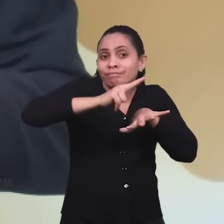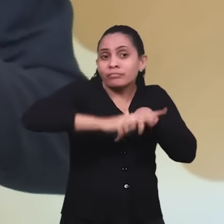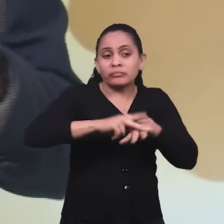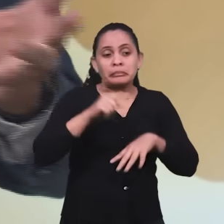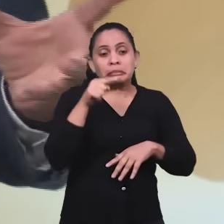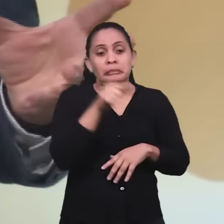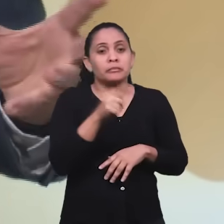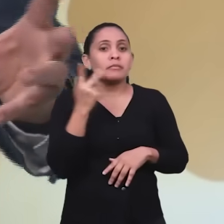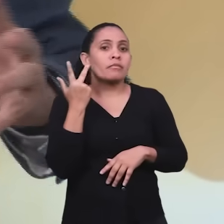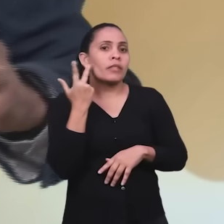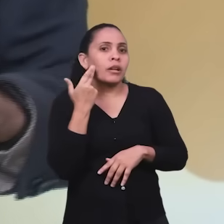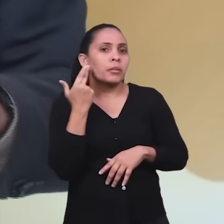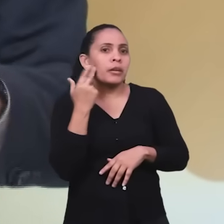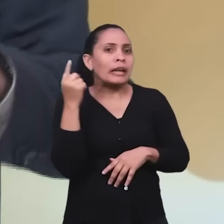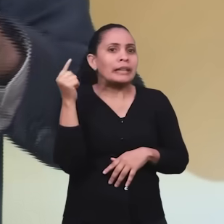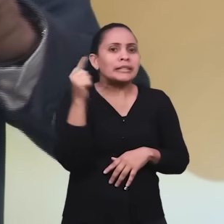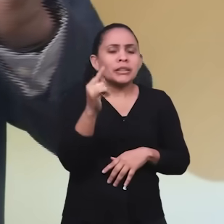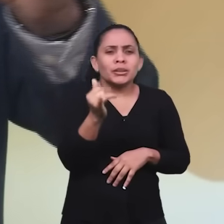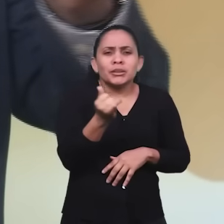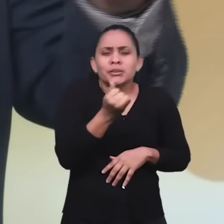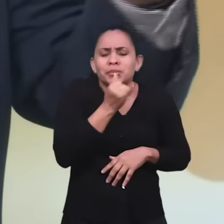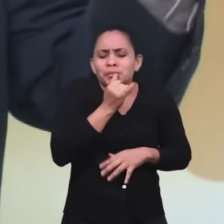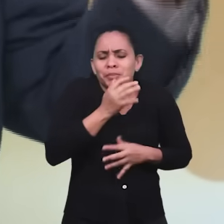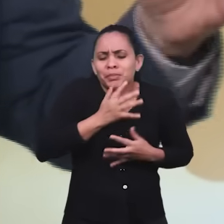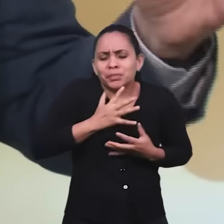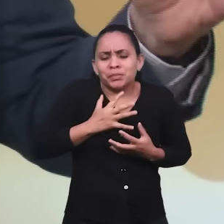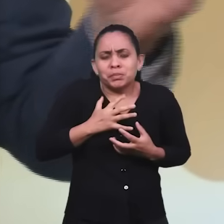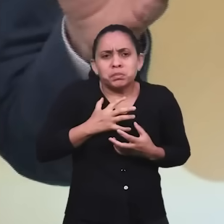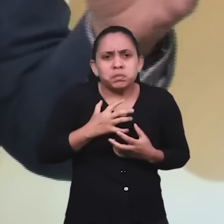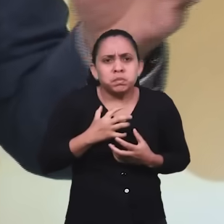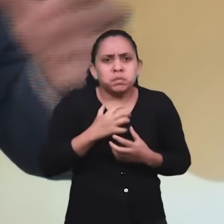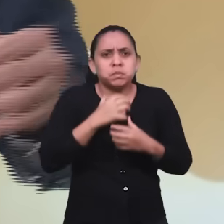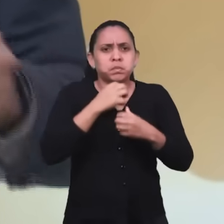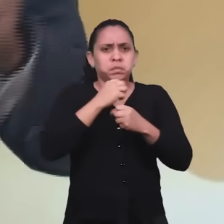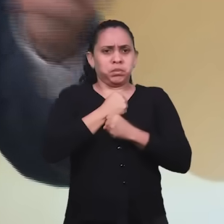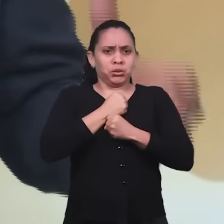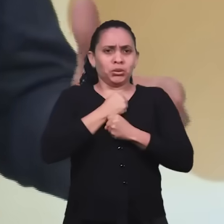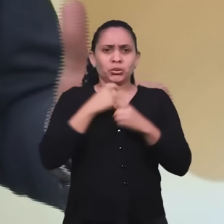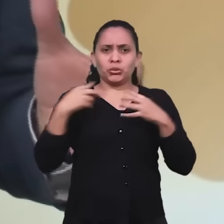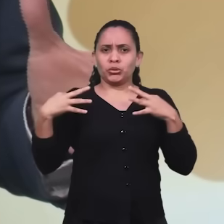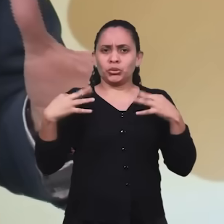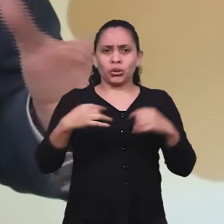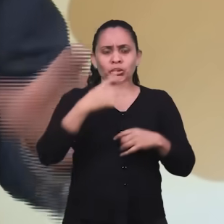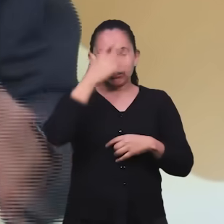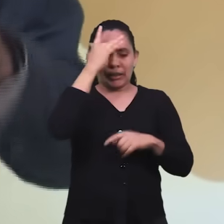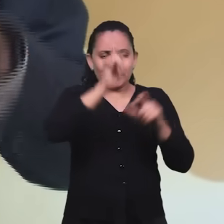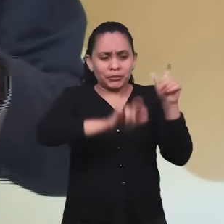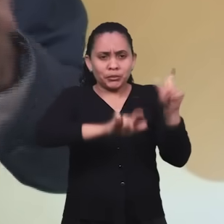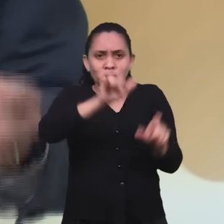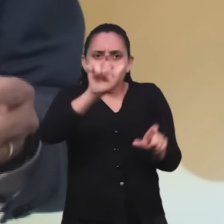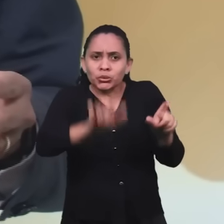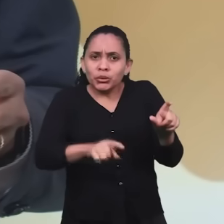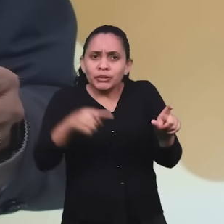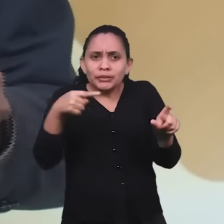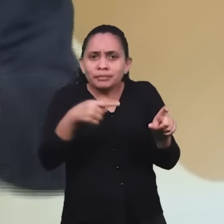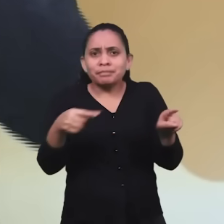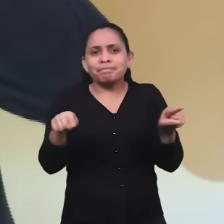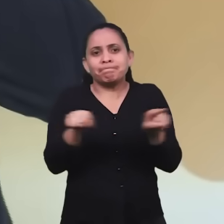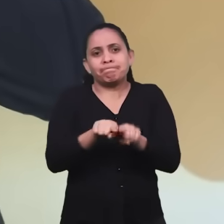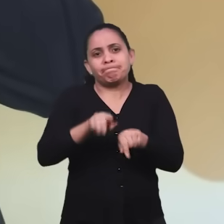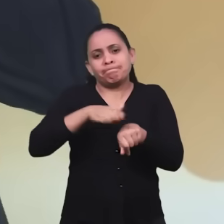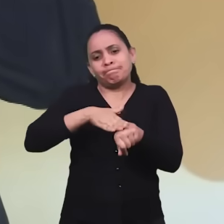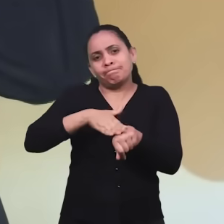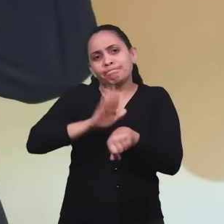viúva, naturalmente uma grande tristeza tomava todas aquelas pessoas e mais ainda aquela